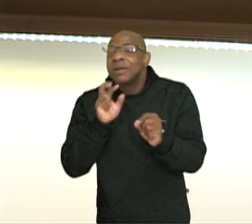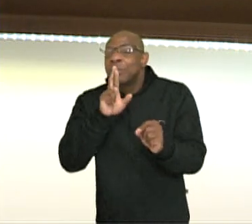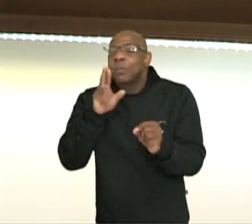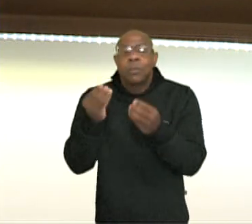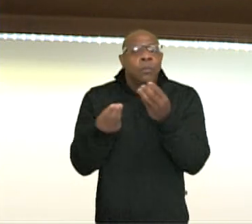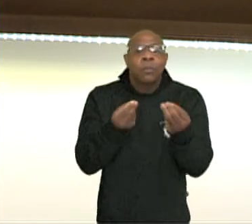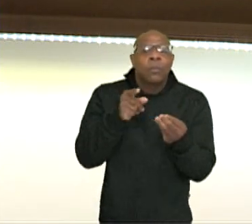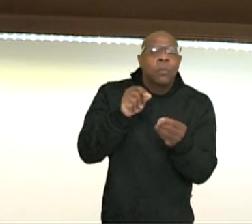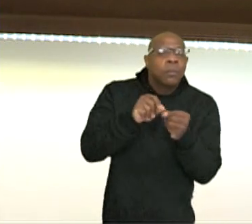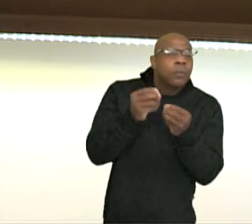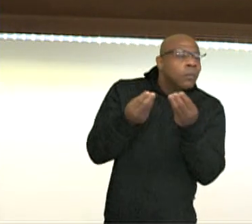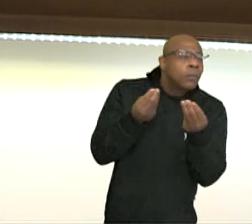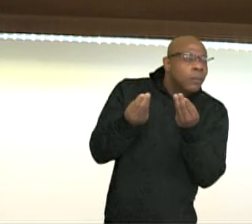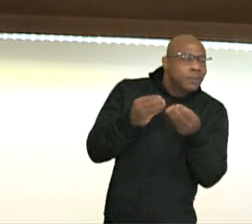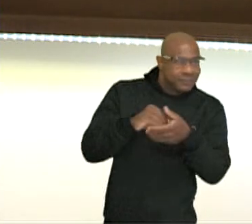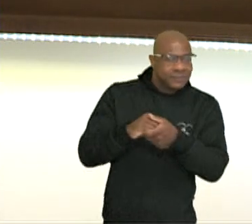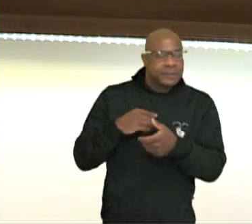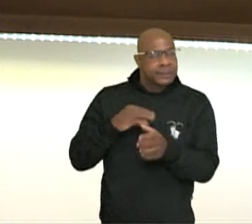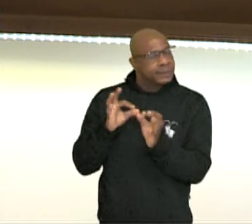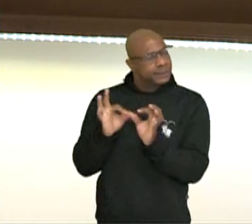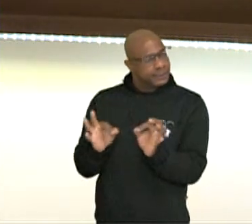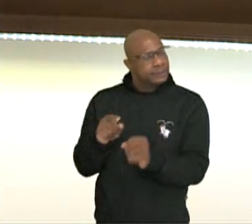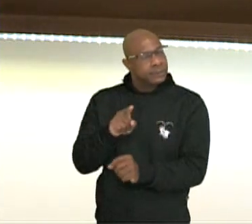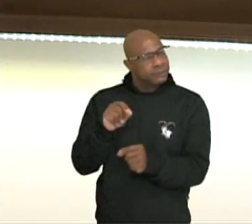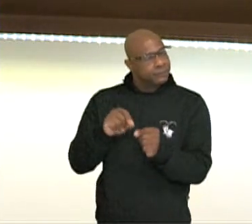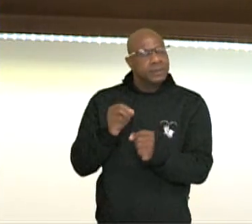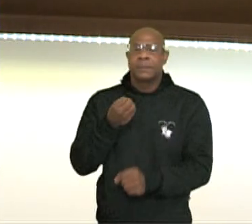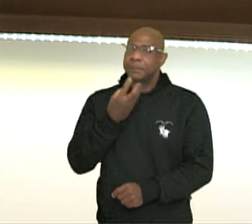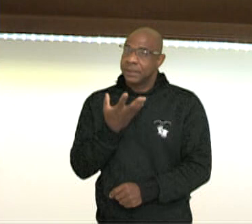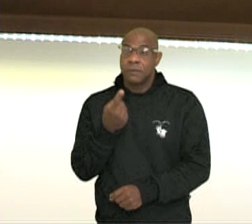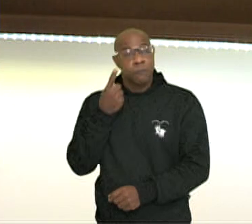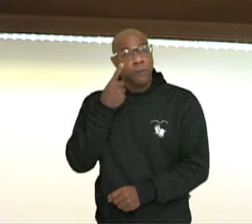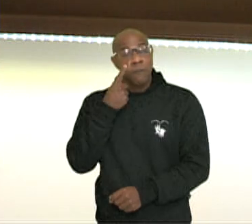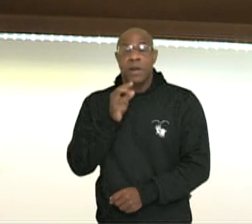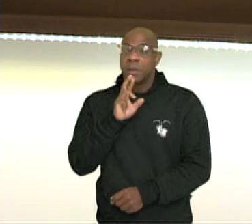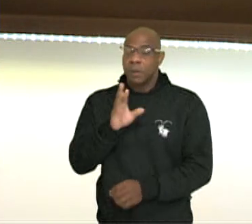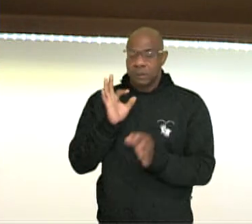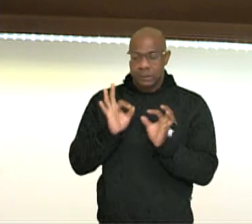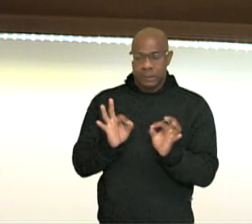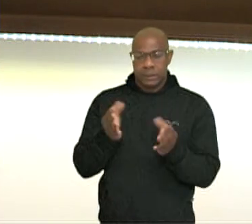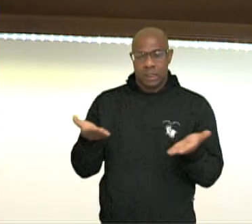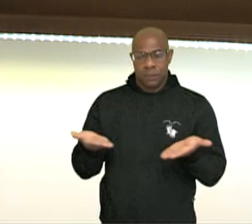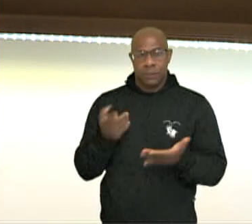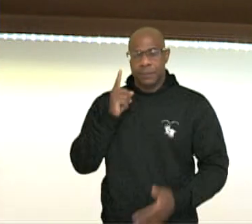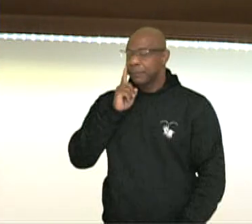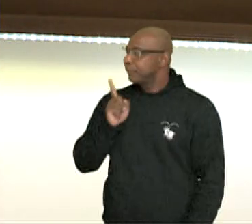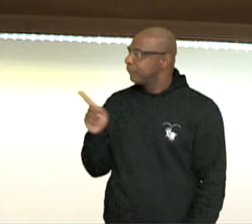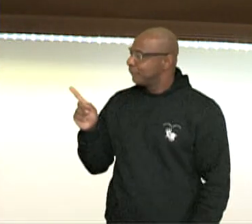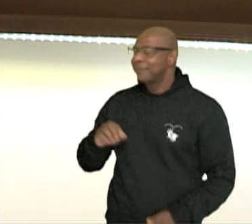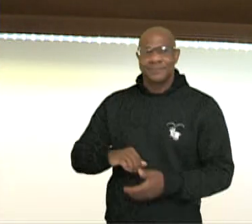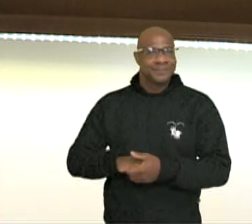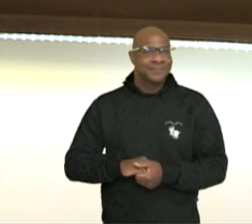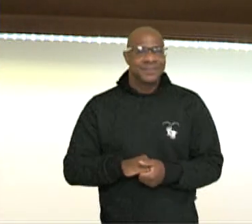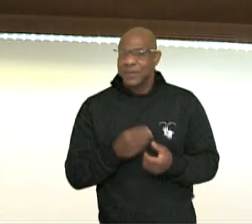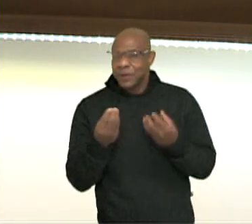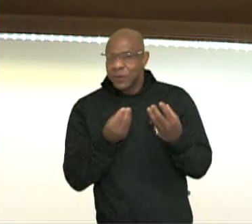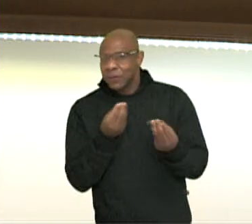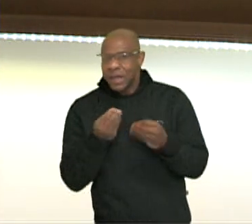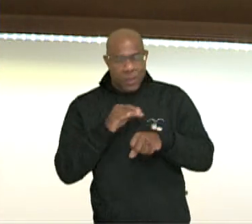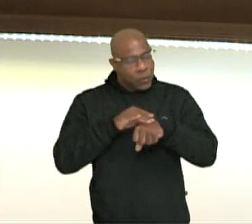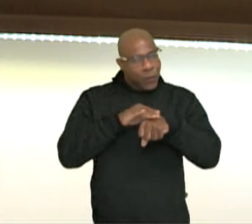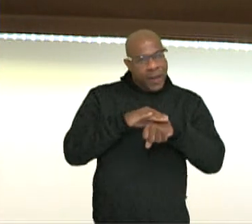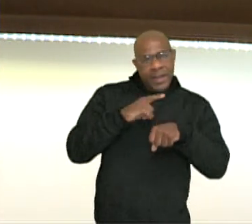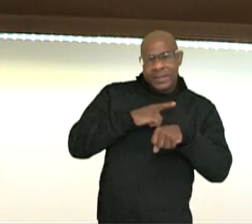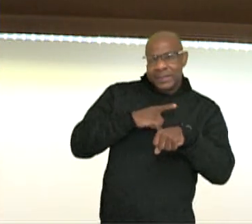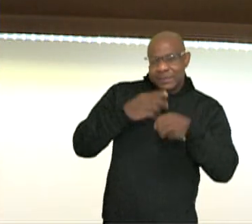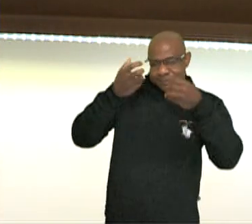você fazer e eu tenho certeza que você mandou muito bem. Então, vamos conferir aqui a resposta com a professora a respeito dessas doenças aqui,